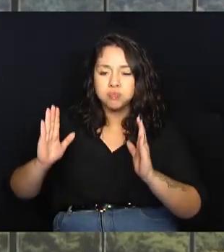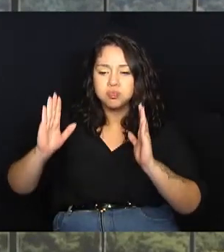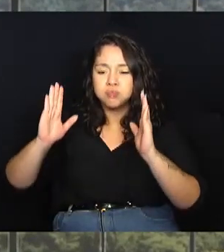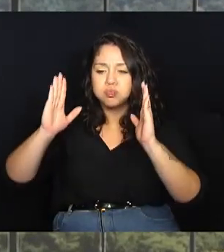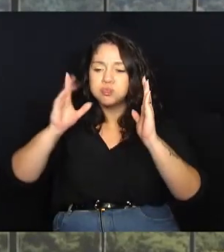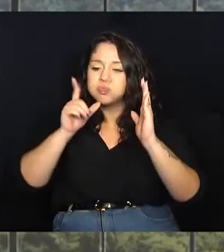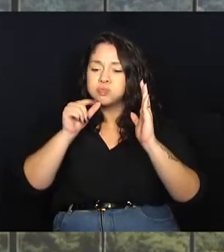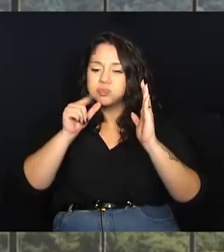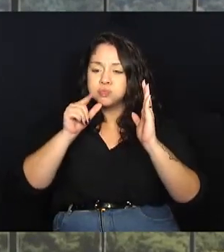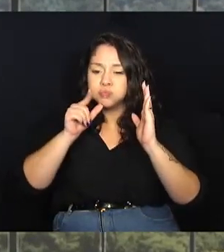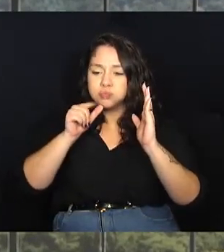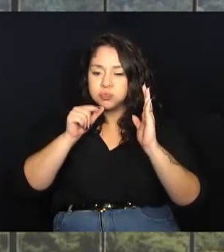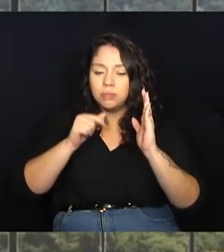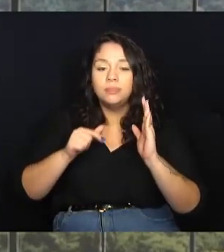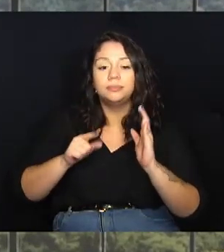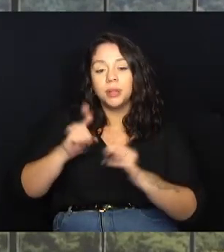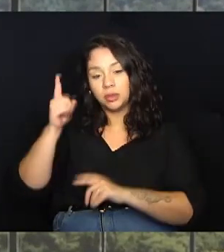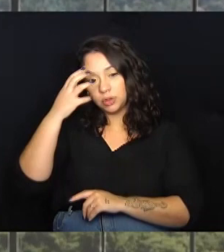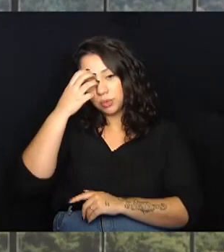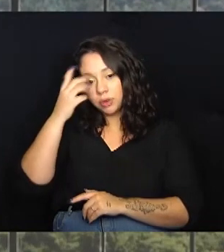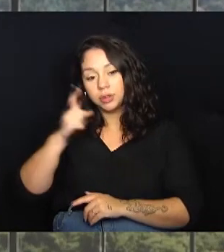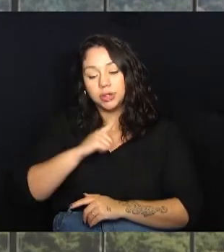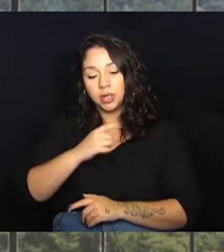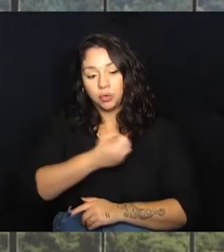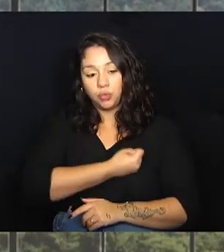e tem um telefone também,